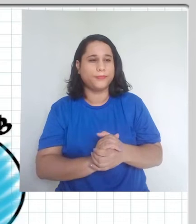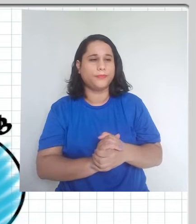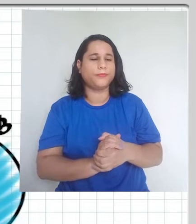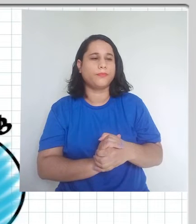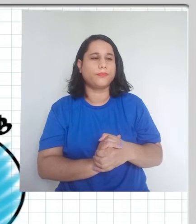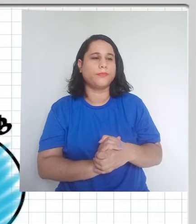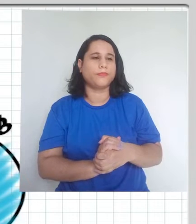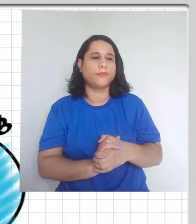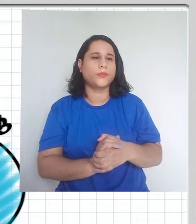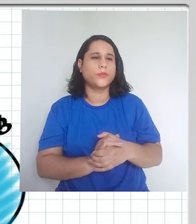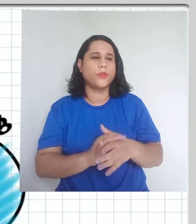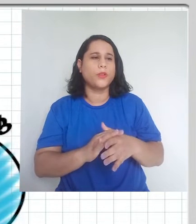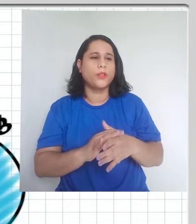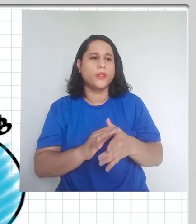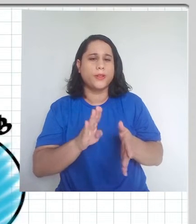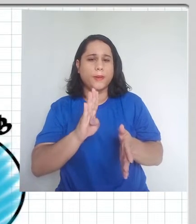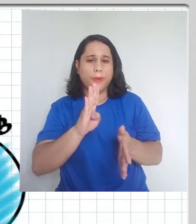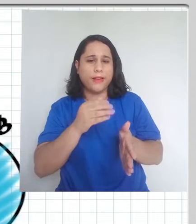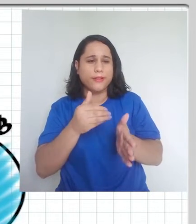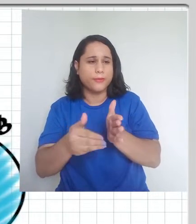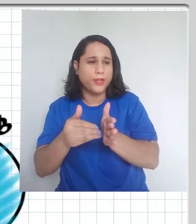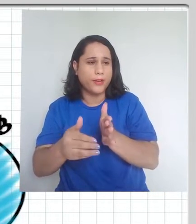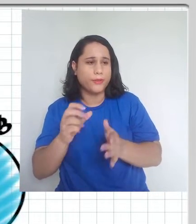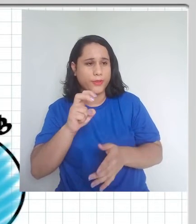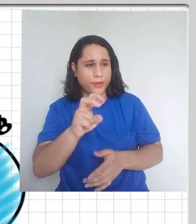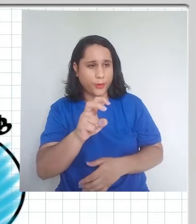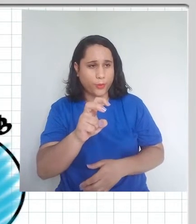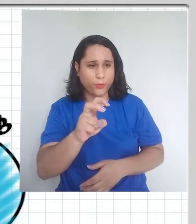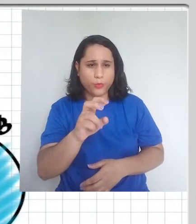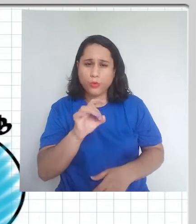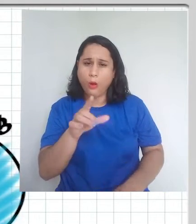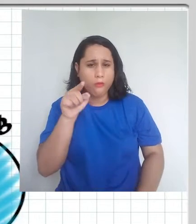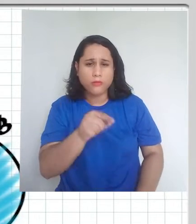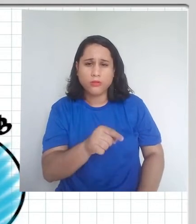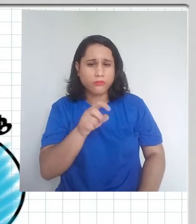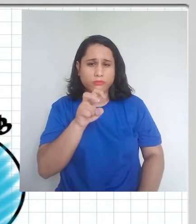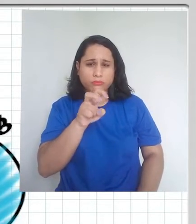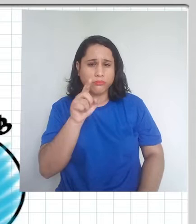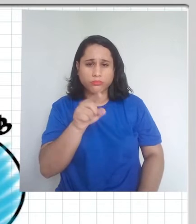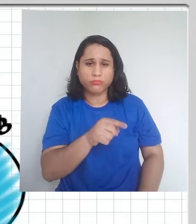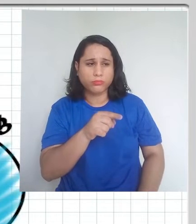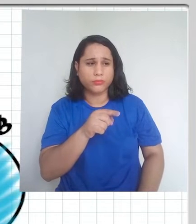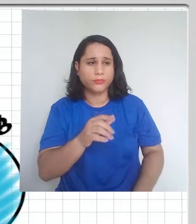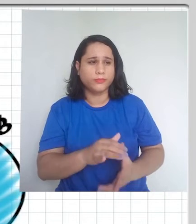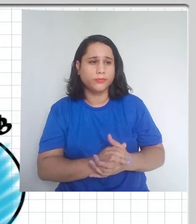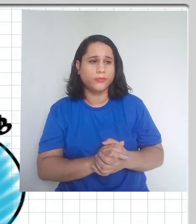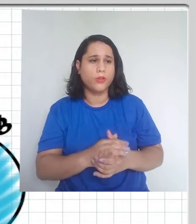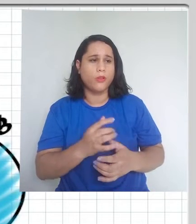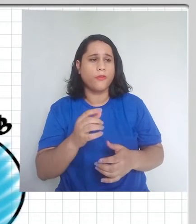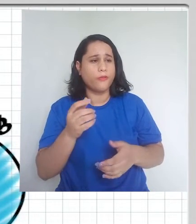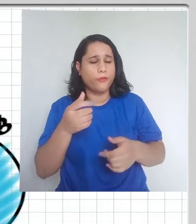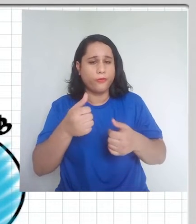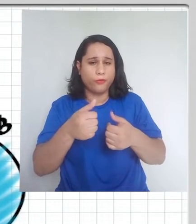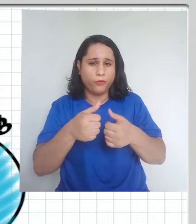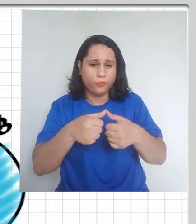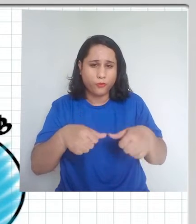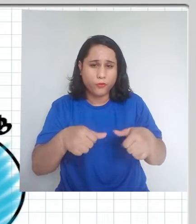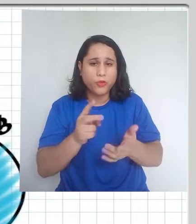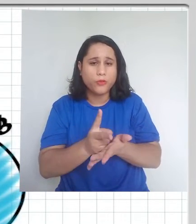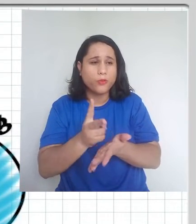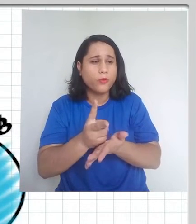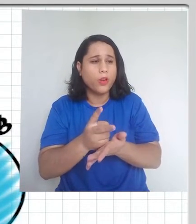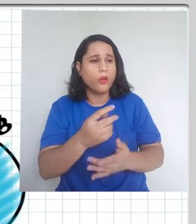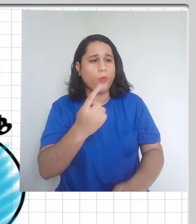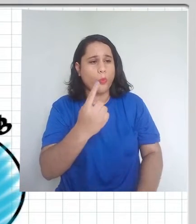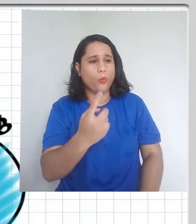quem? De B. O 5. Só o 5 apenas. Ficamos com quem? 1,